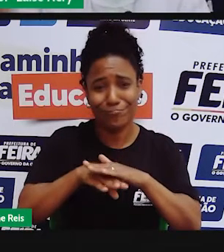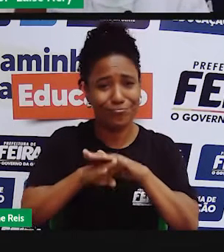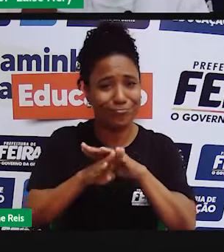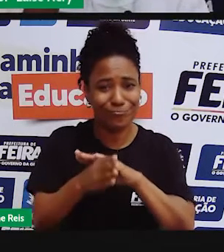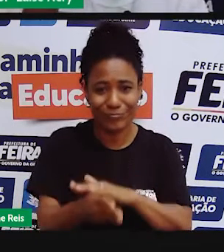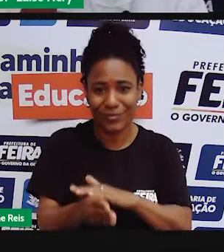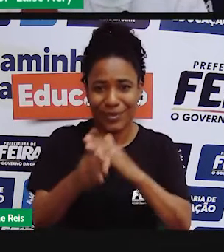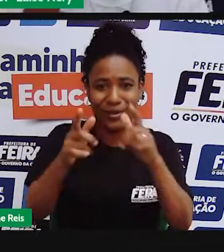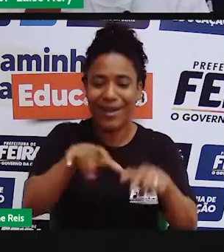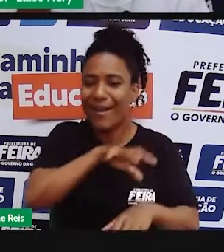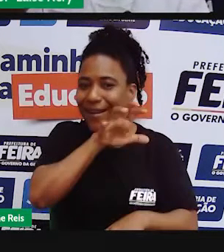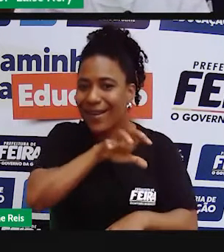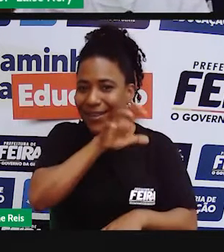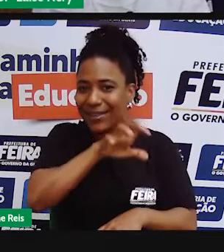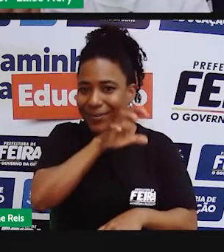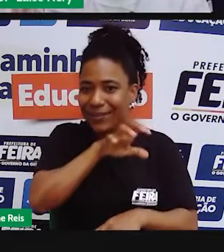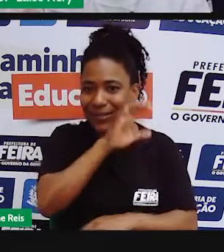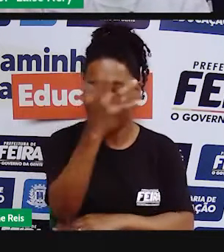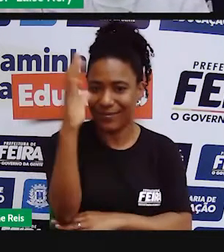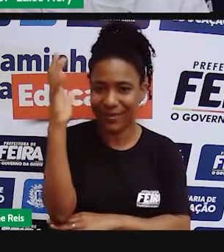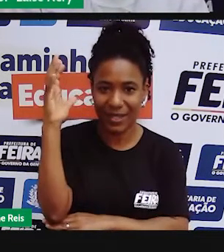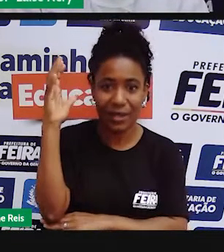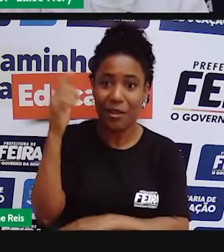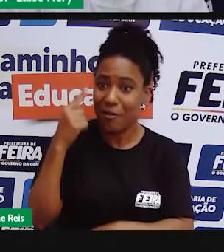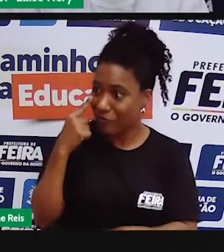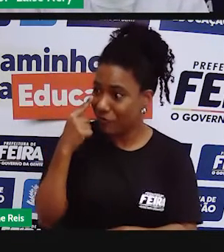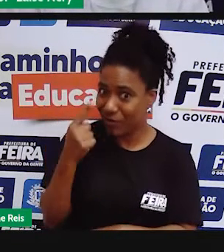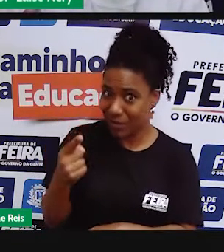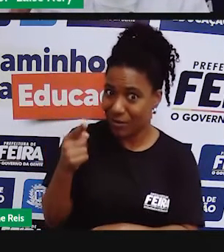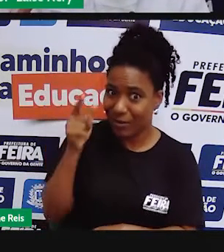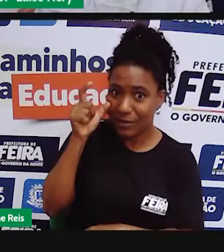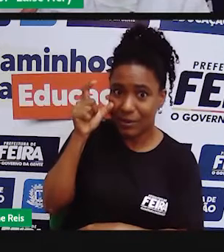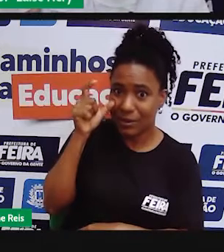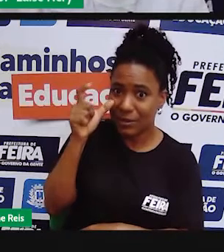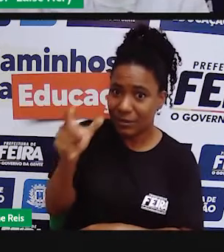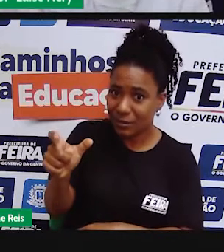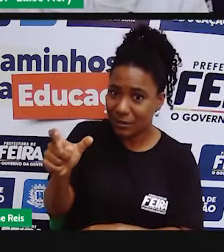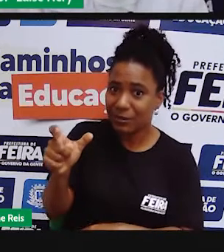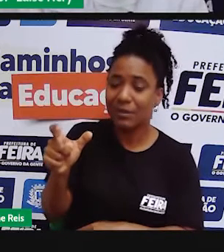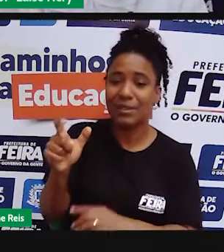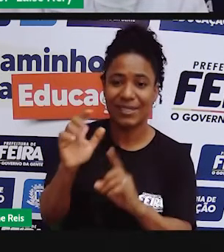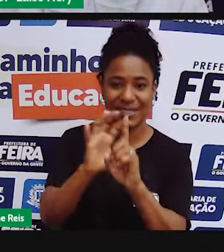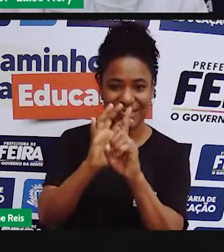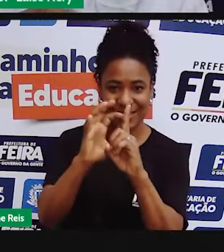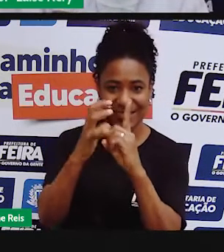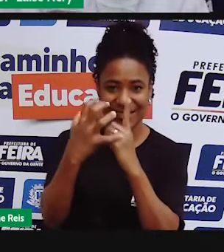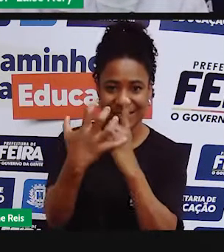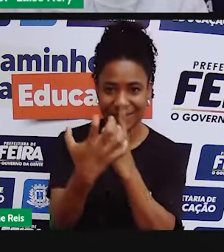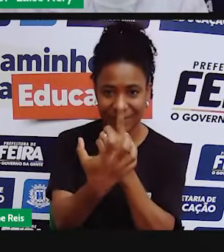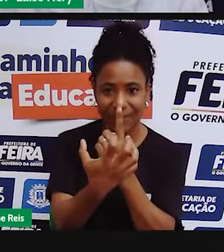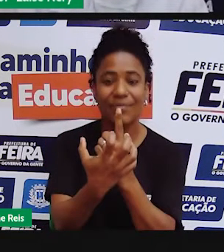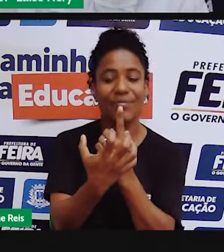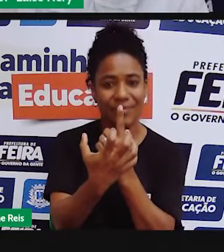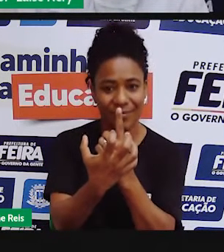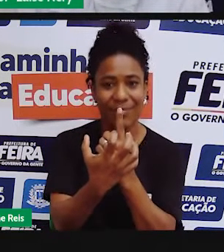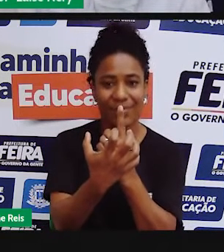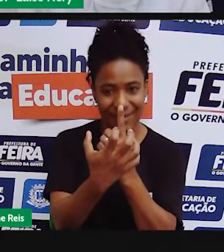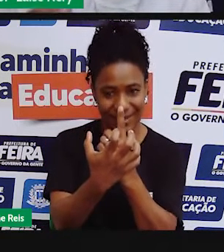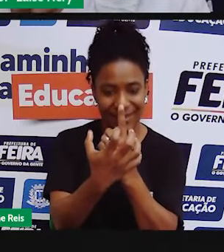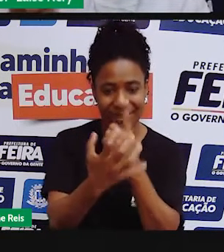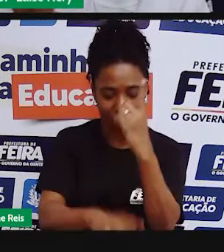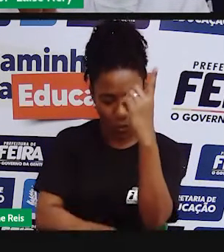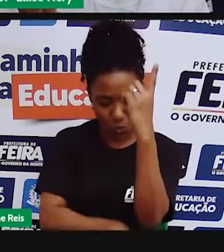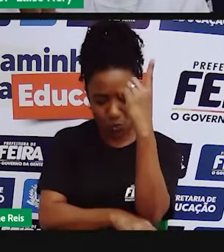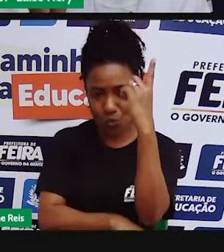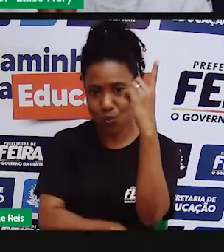árvore ali, acho que é um umbuzeiro, né, que capta e recolhe água na sua raiz.